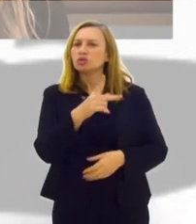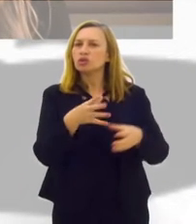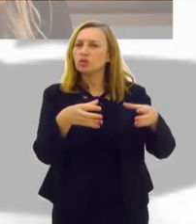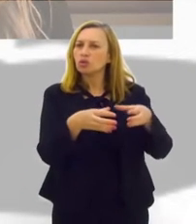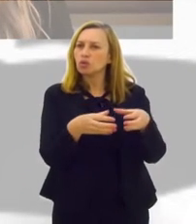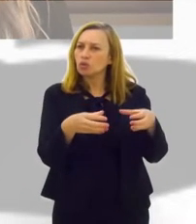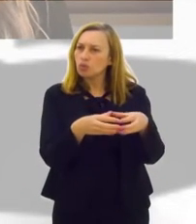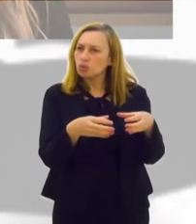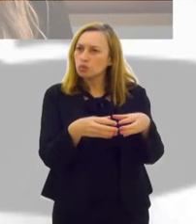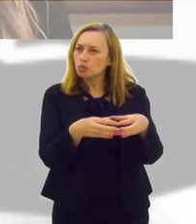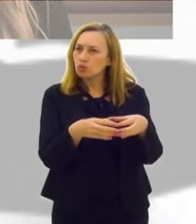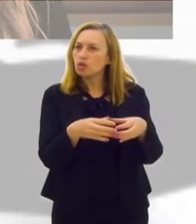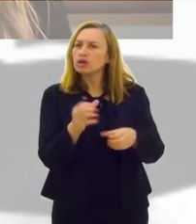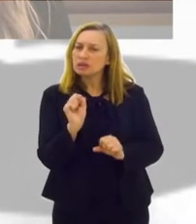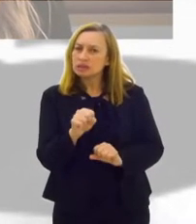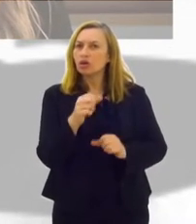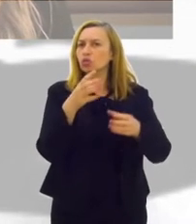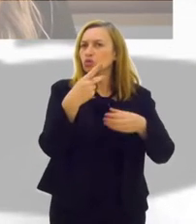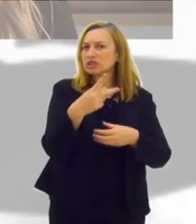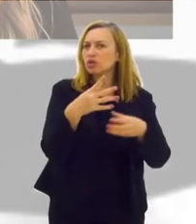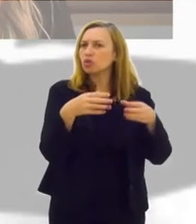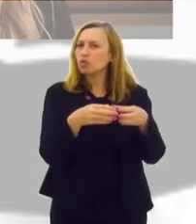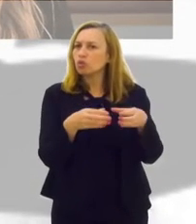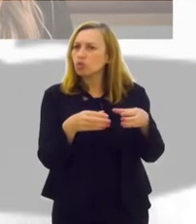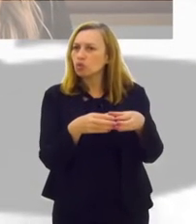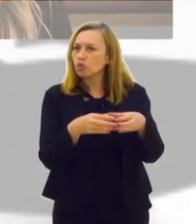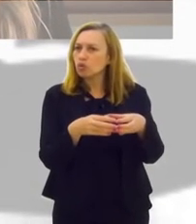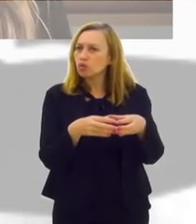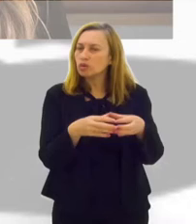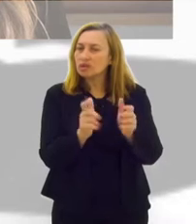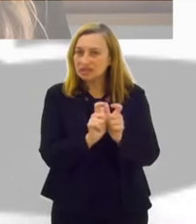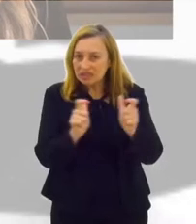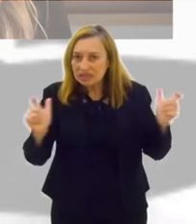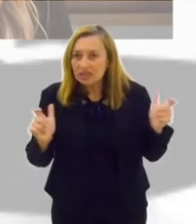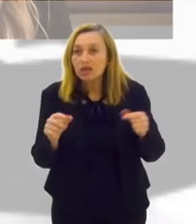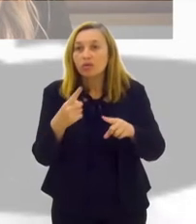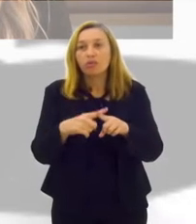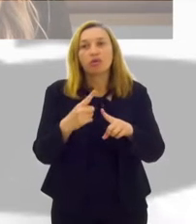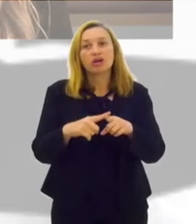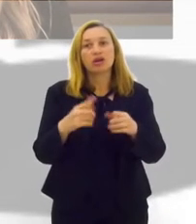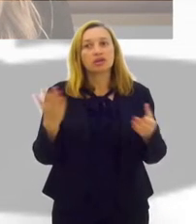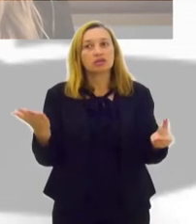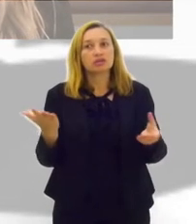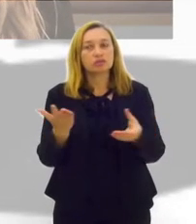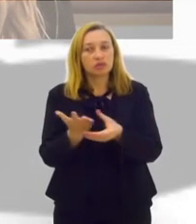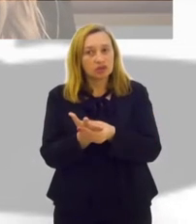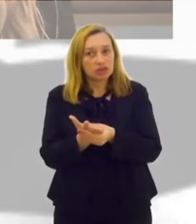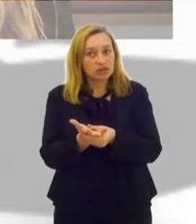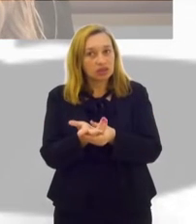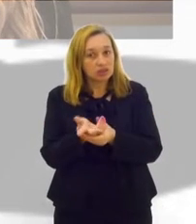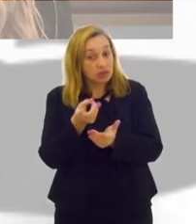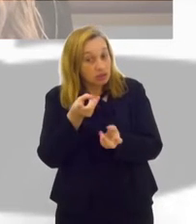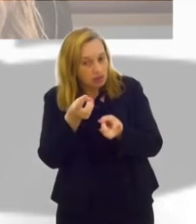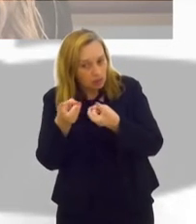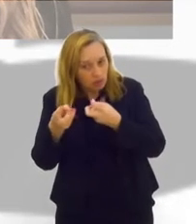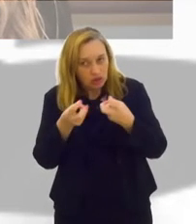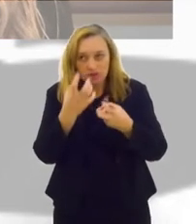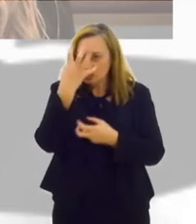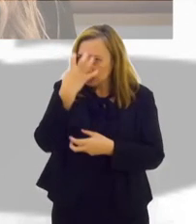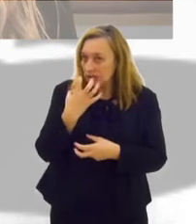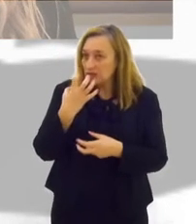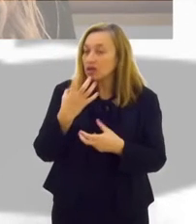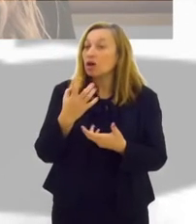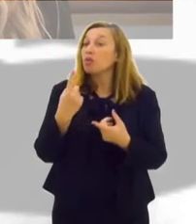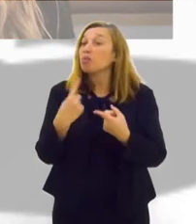A sua remoção de equipe tem que conteúdo. Sim, a sua equipe tem que ser gigantesca, porque esses processos têm que ter uma celeridade